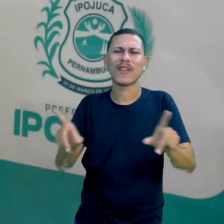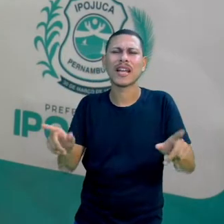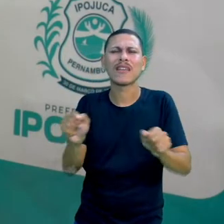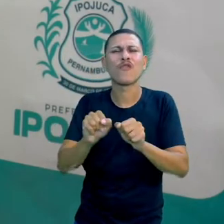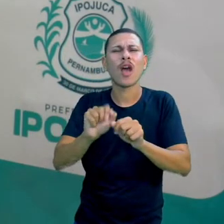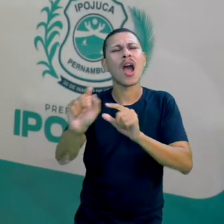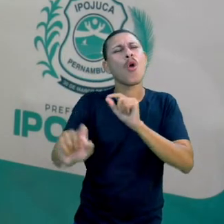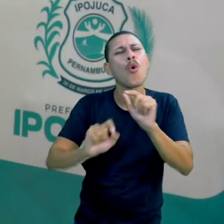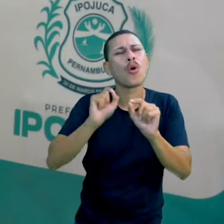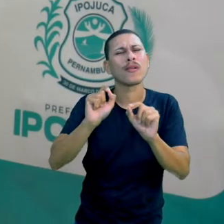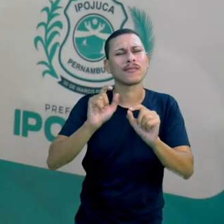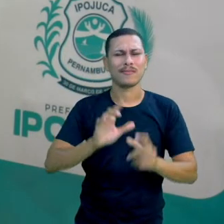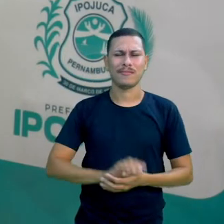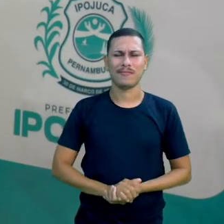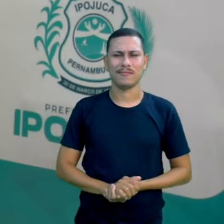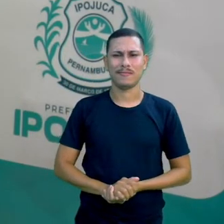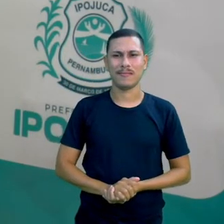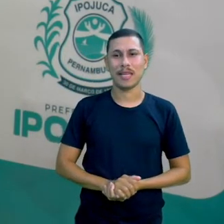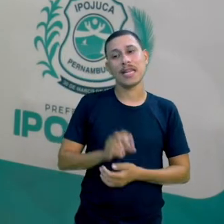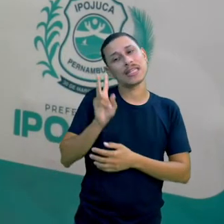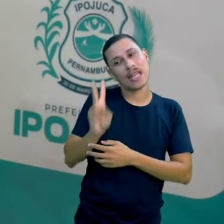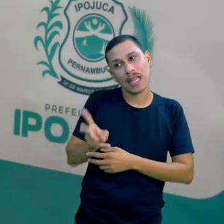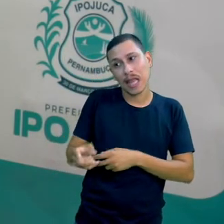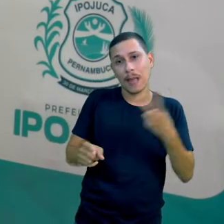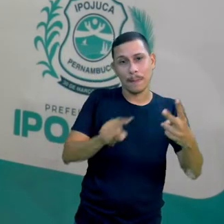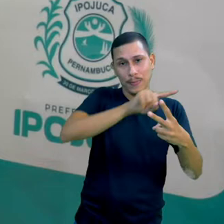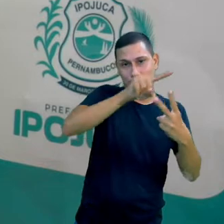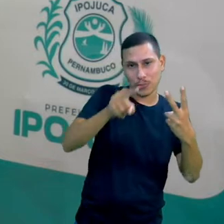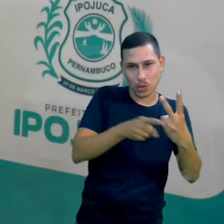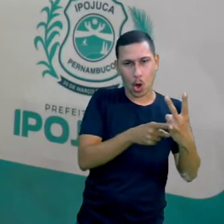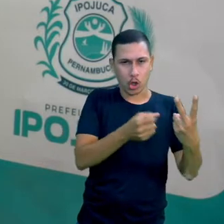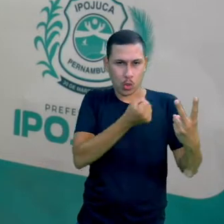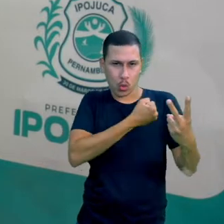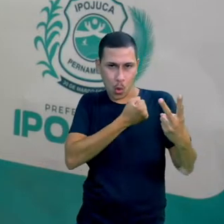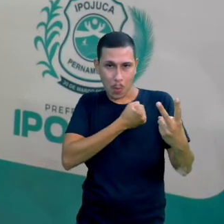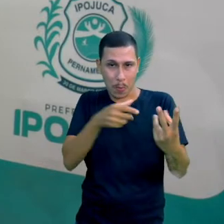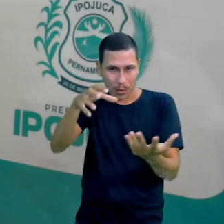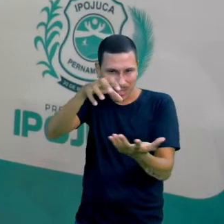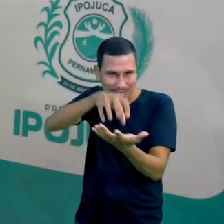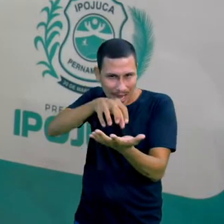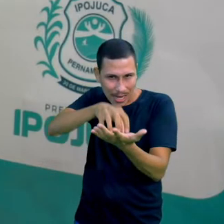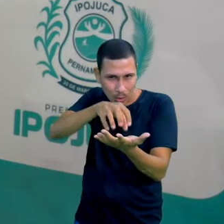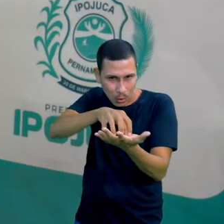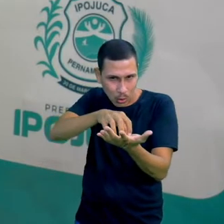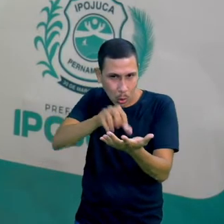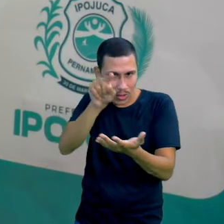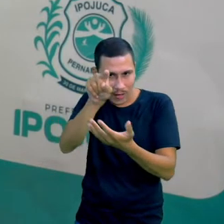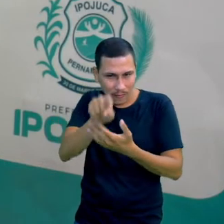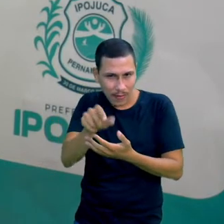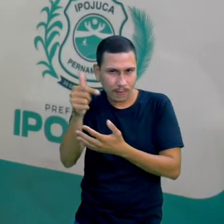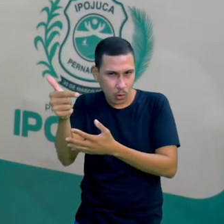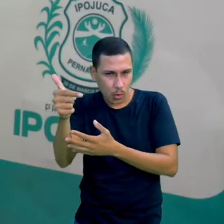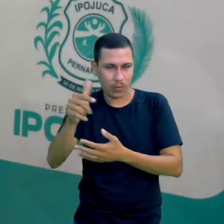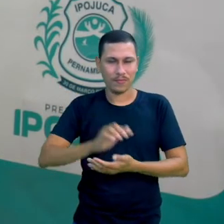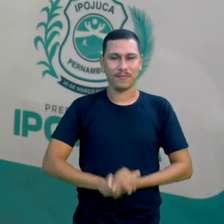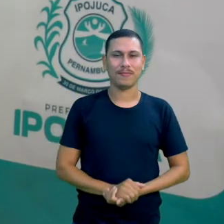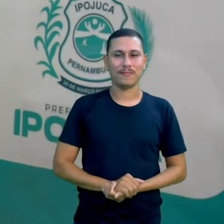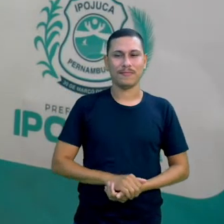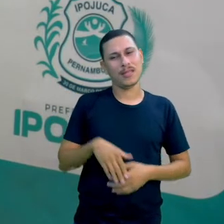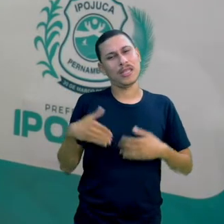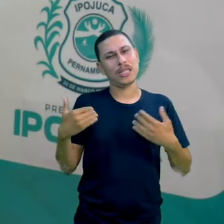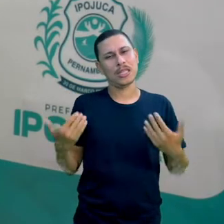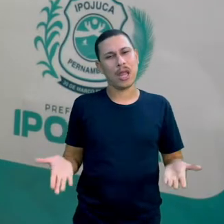coisa. Você vai pegar sempre os dois números que estão na parte central e dividir por 2. Vamos